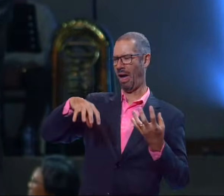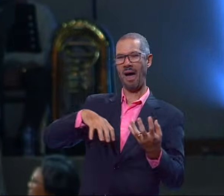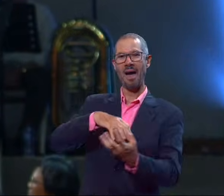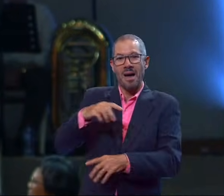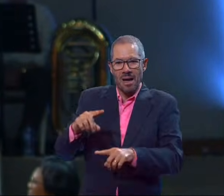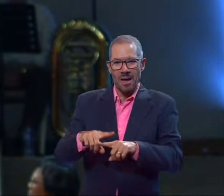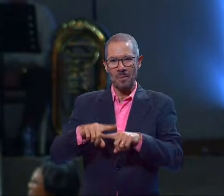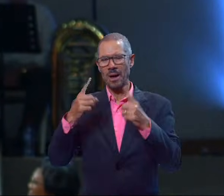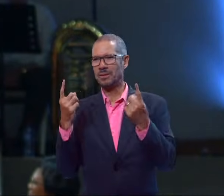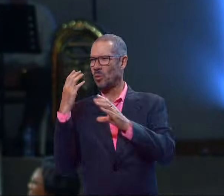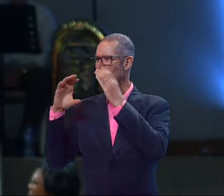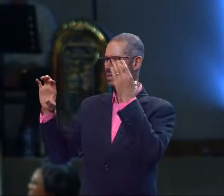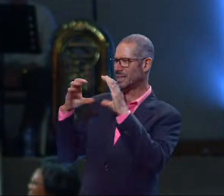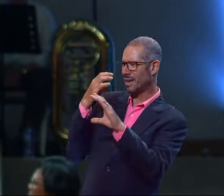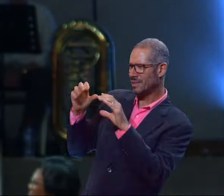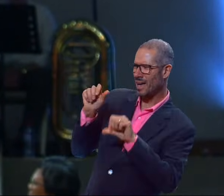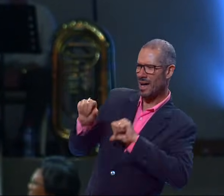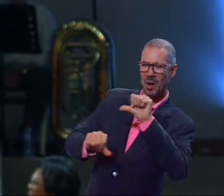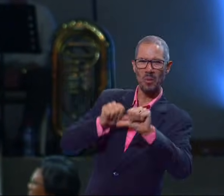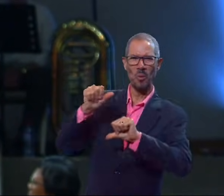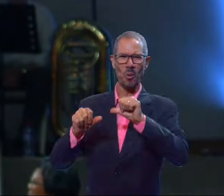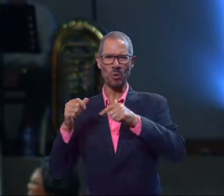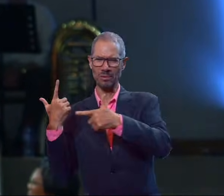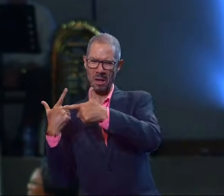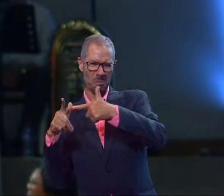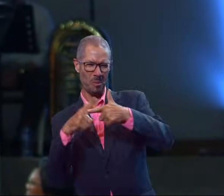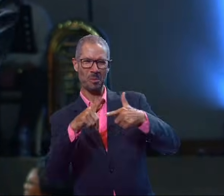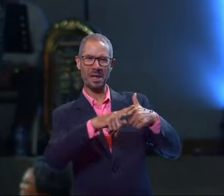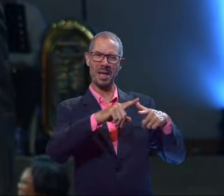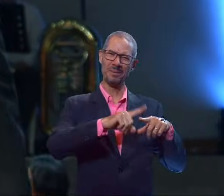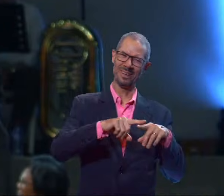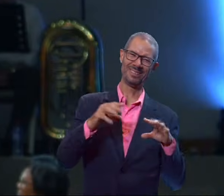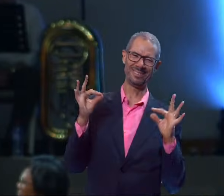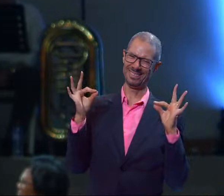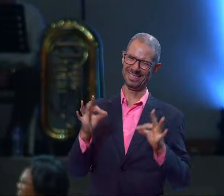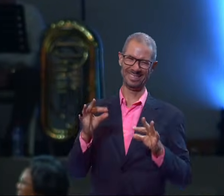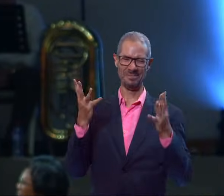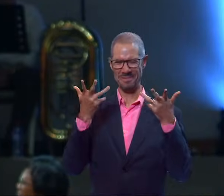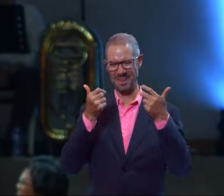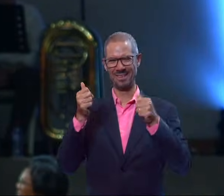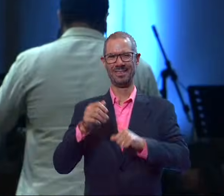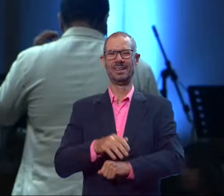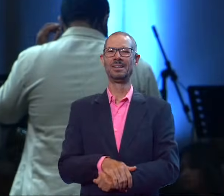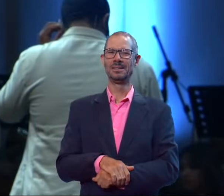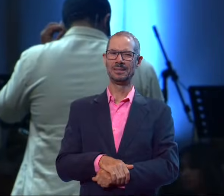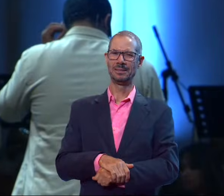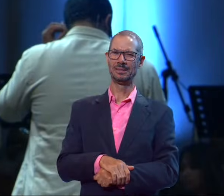A Nina começa a cantar, daí às vezes dá uns entreveros entre os dois, é uma maravilha.